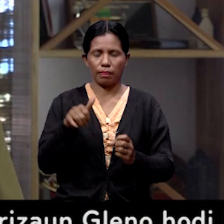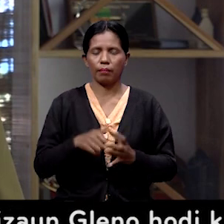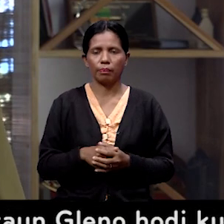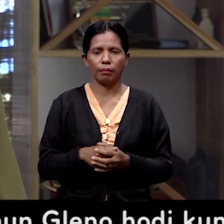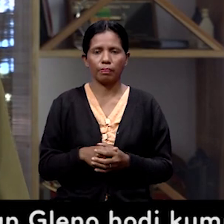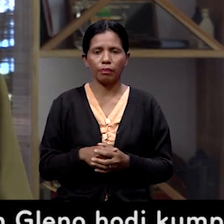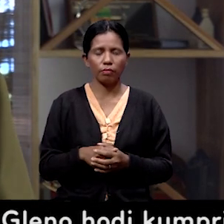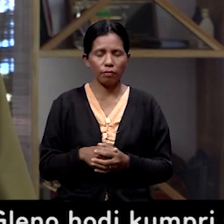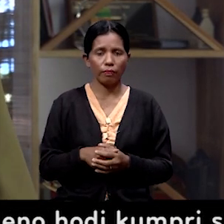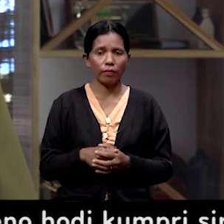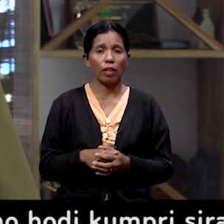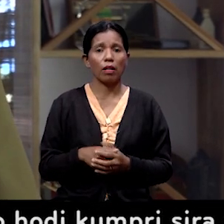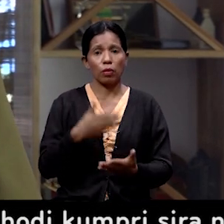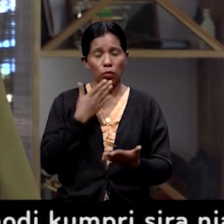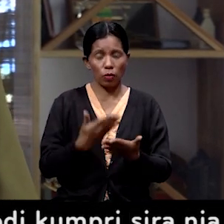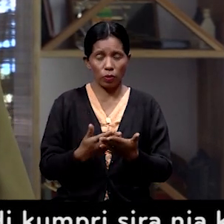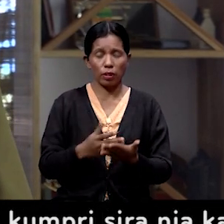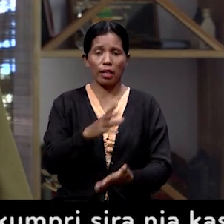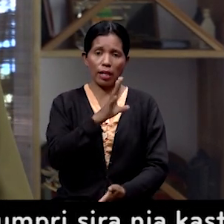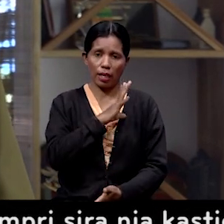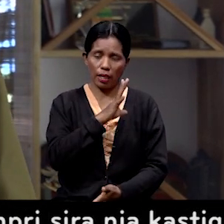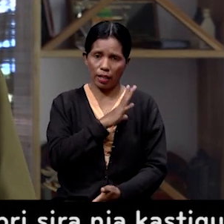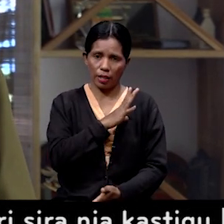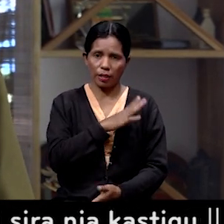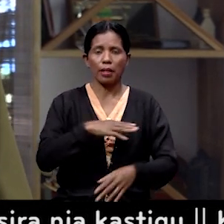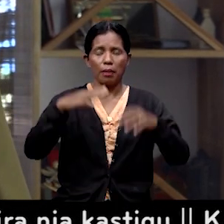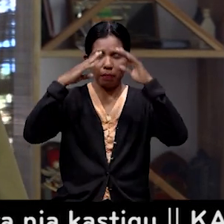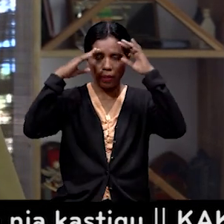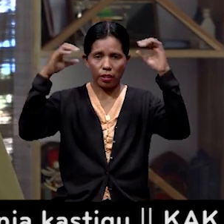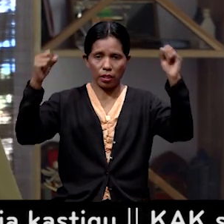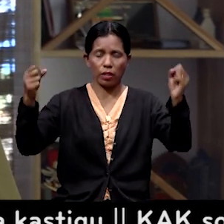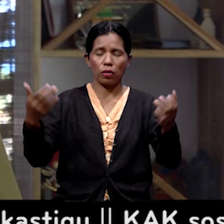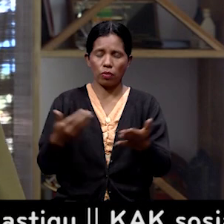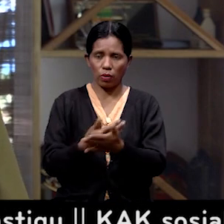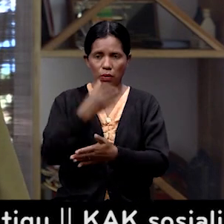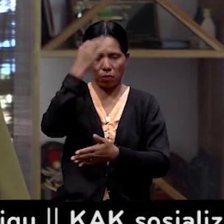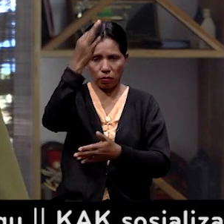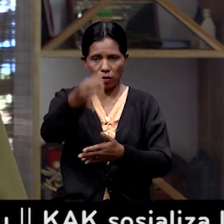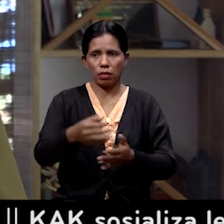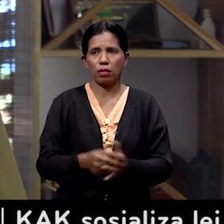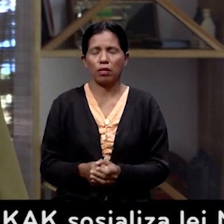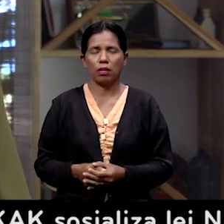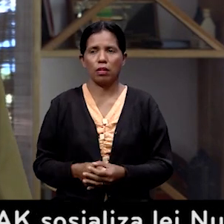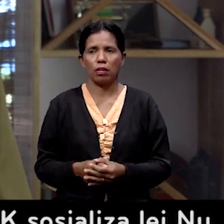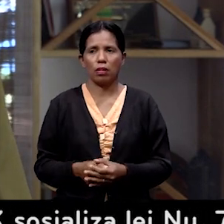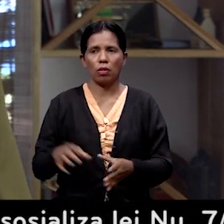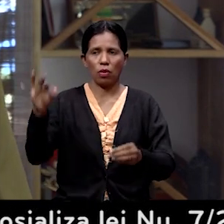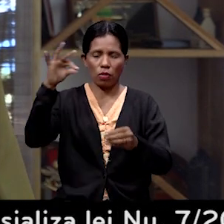de Cliu Hen, o presidente foi mais, a